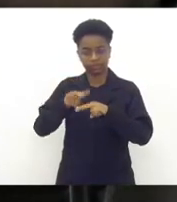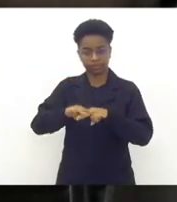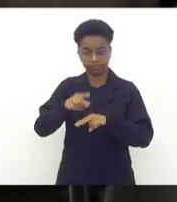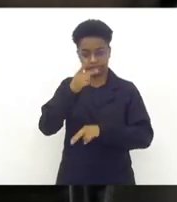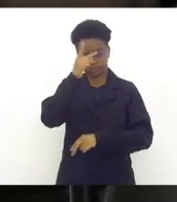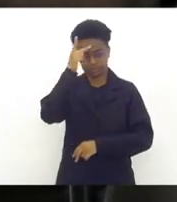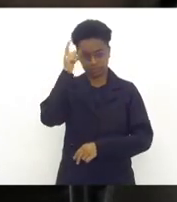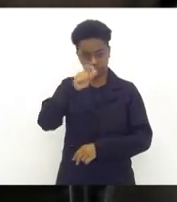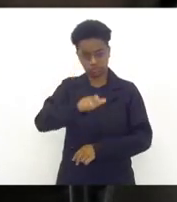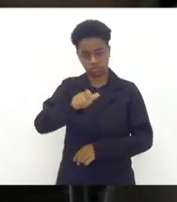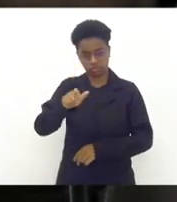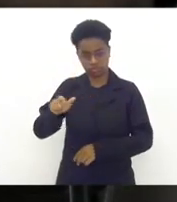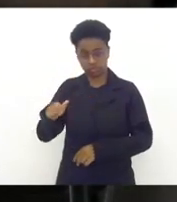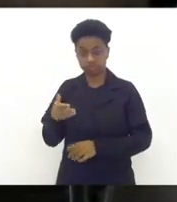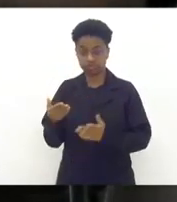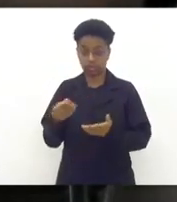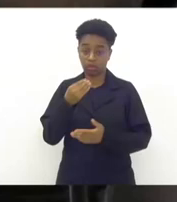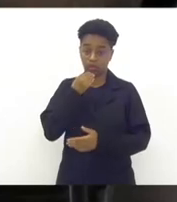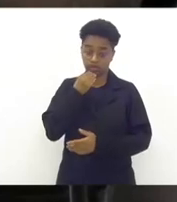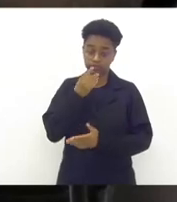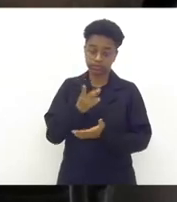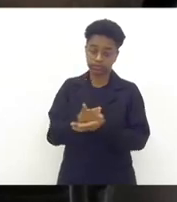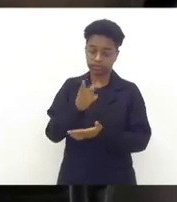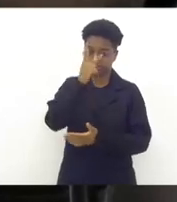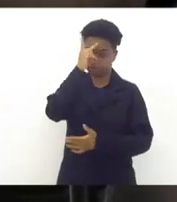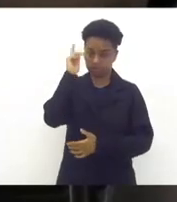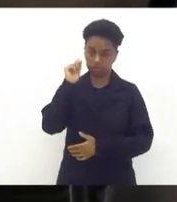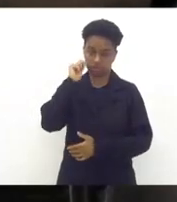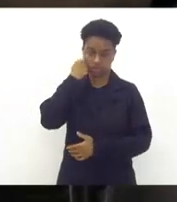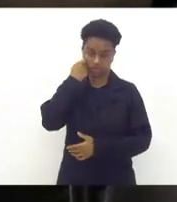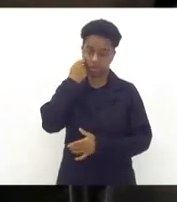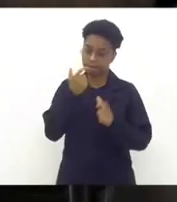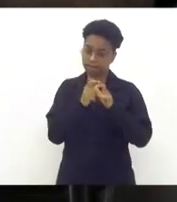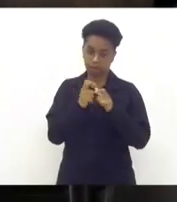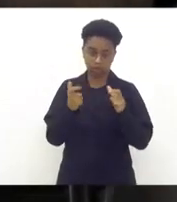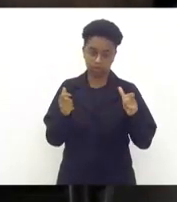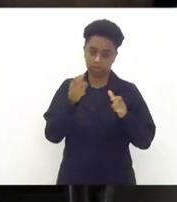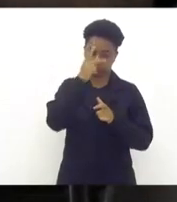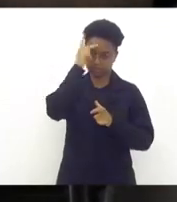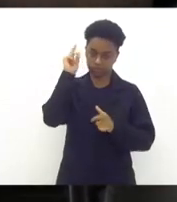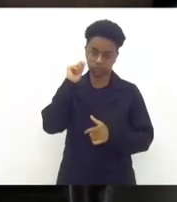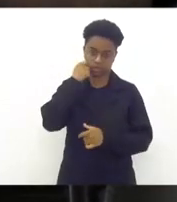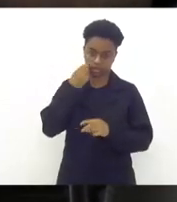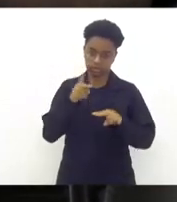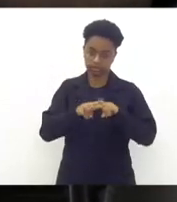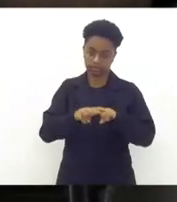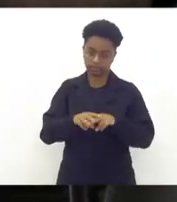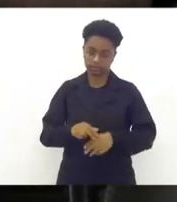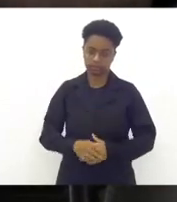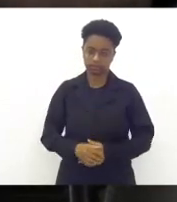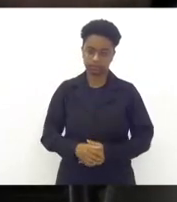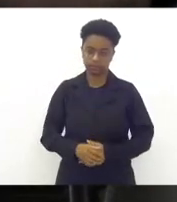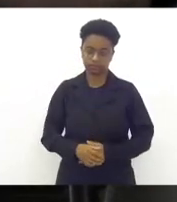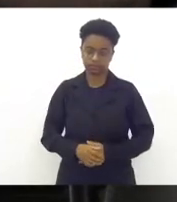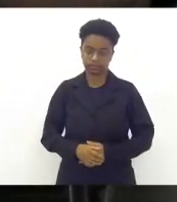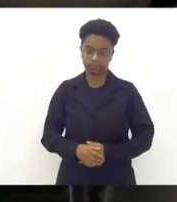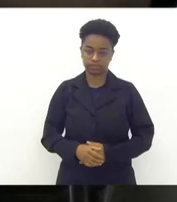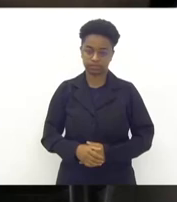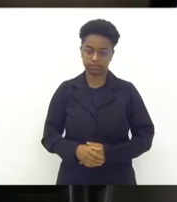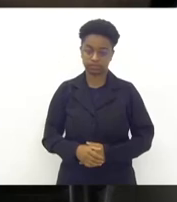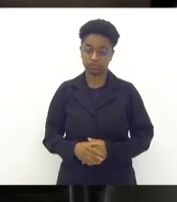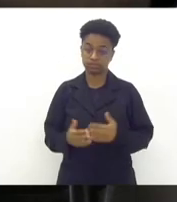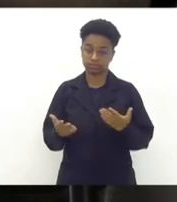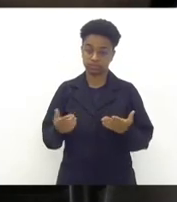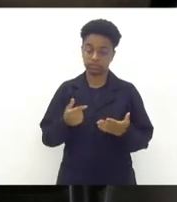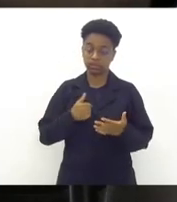pessoas, e, evidentemente, pessoas negras, majoritariamente pessoas negras. Eu queria, já a partir